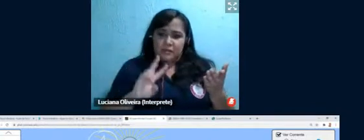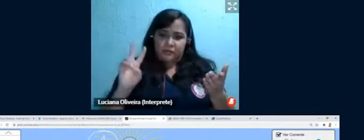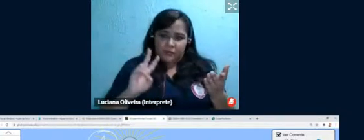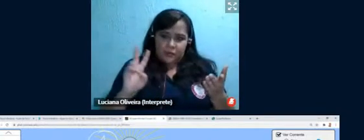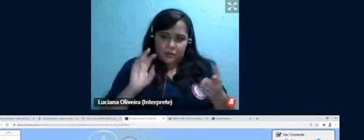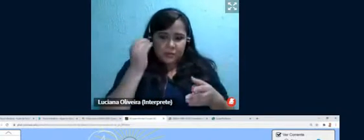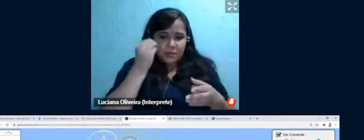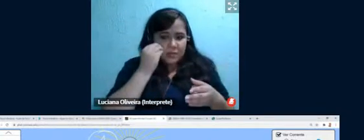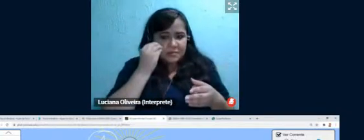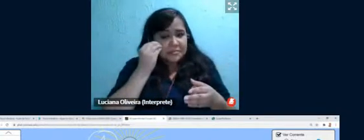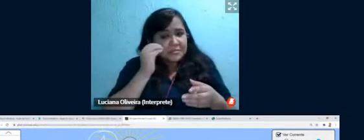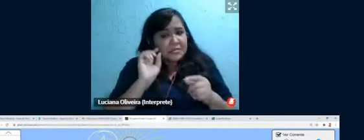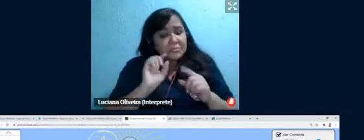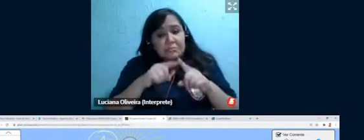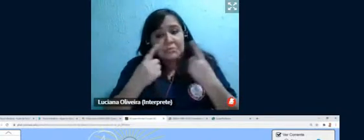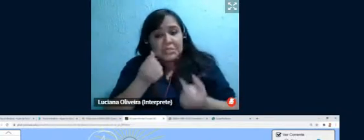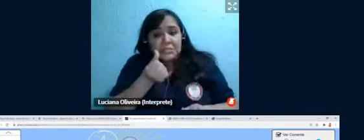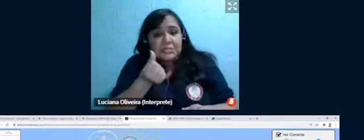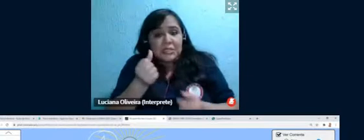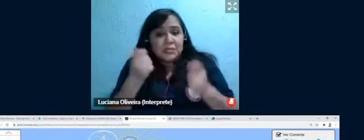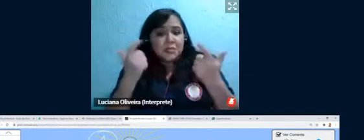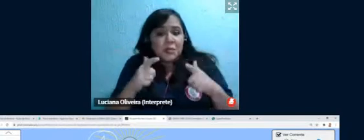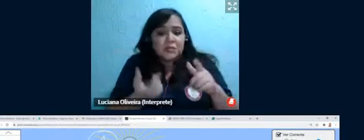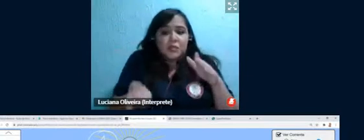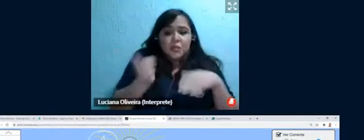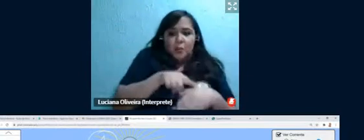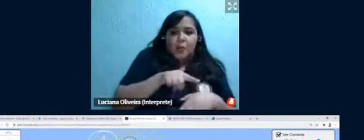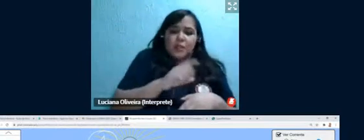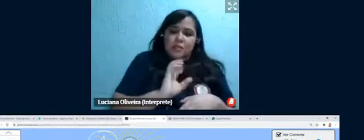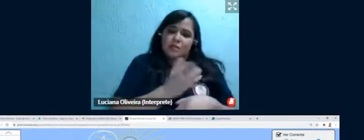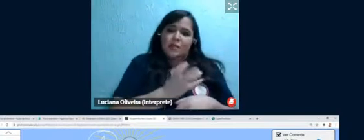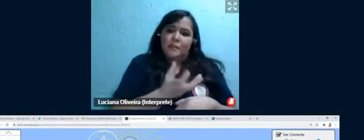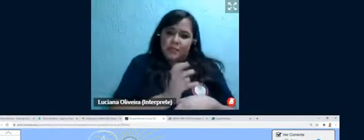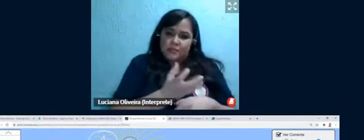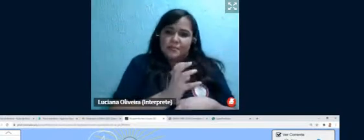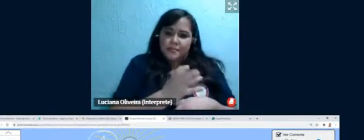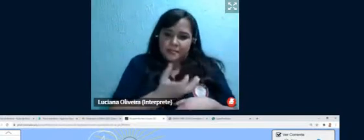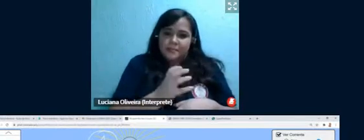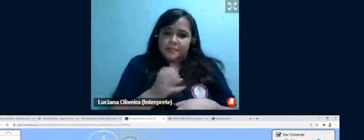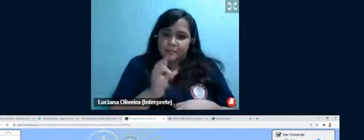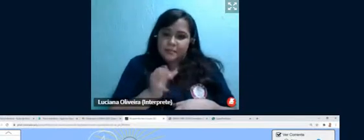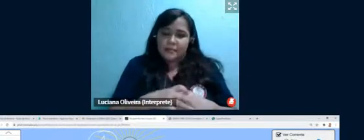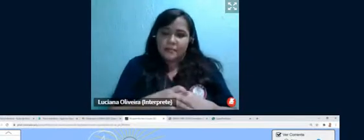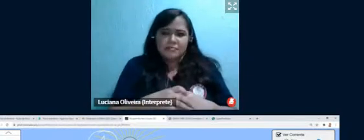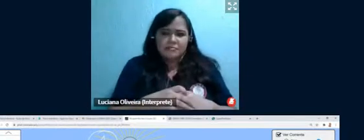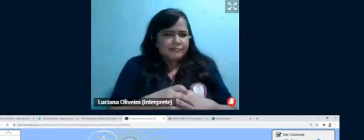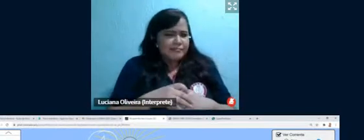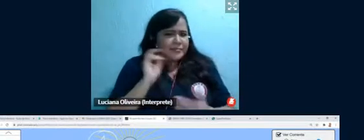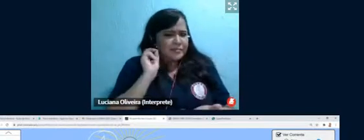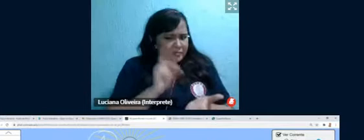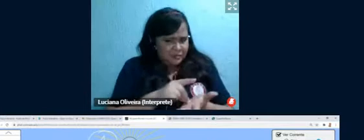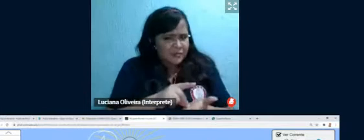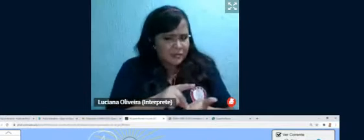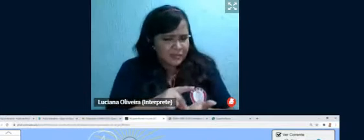Faltando 6. E esse 6 deve estar onde? Na outra lâmpada. Será que está? Será que isso confere? Será que insere